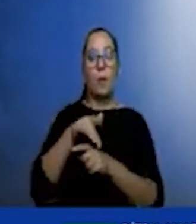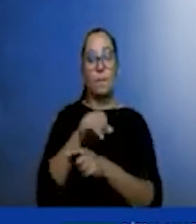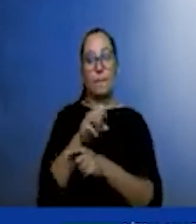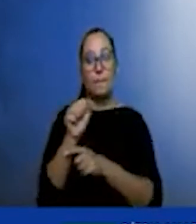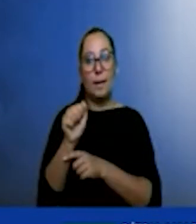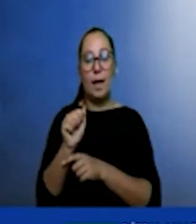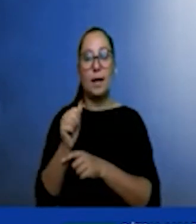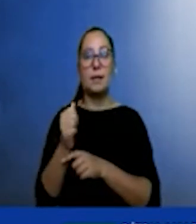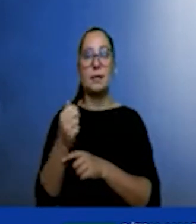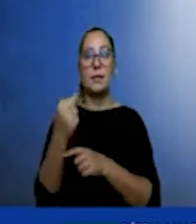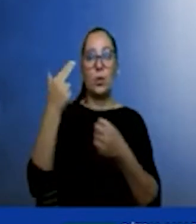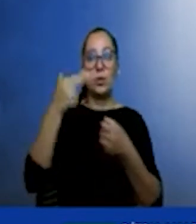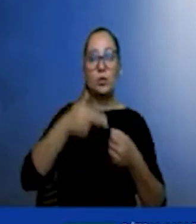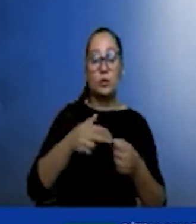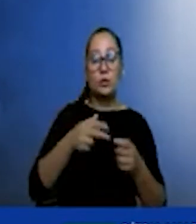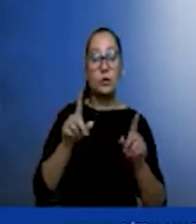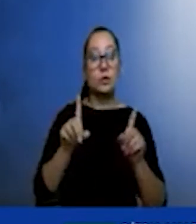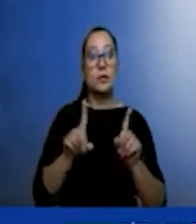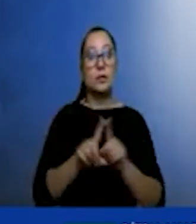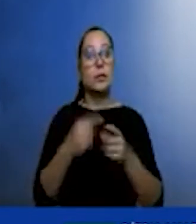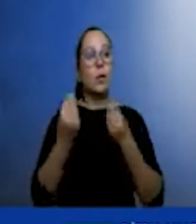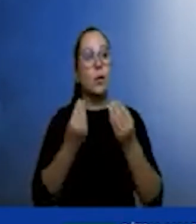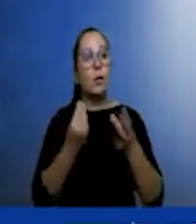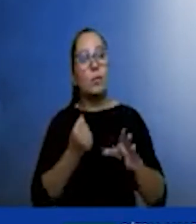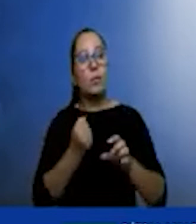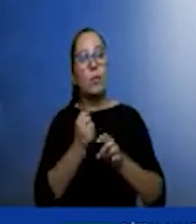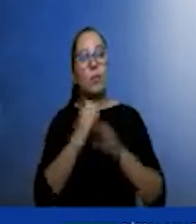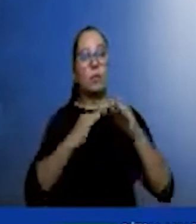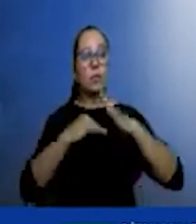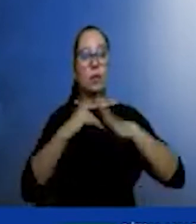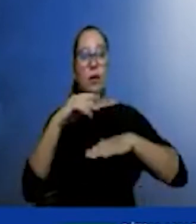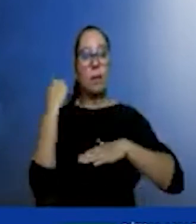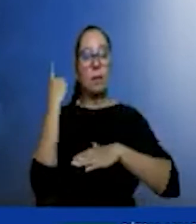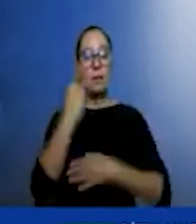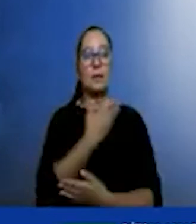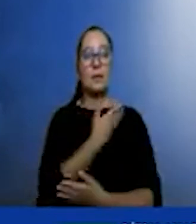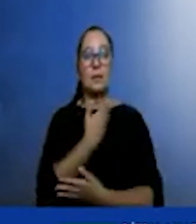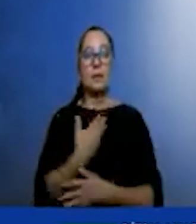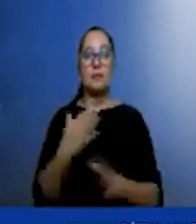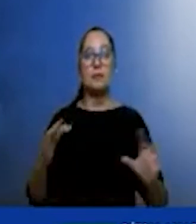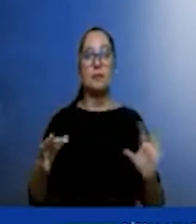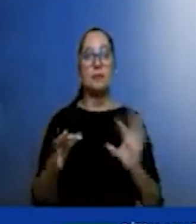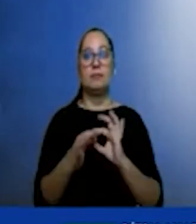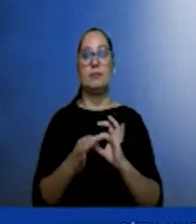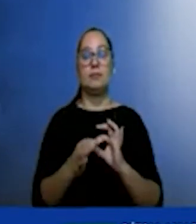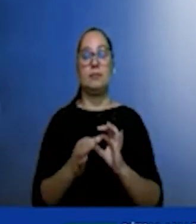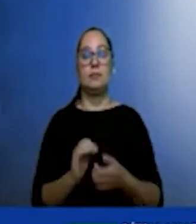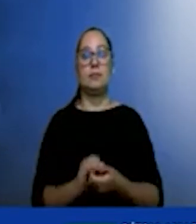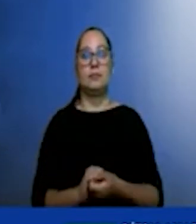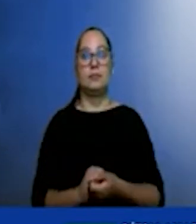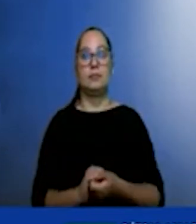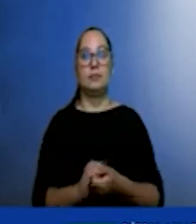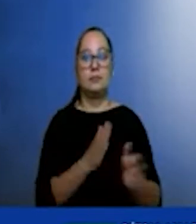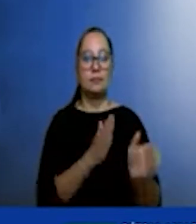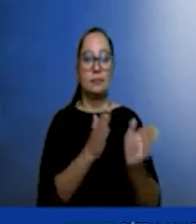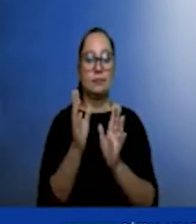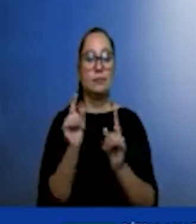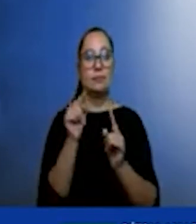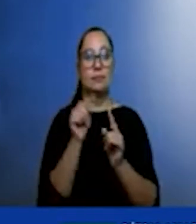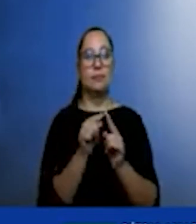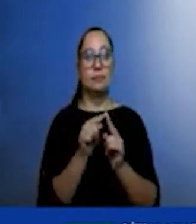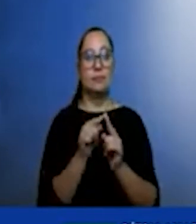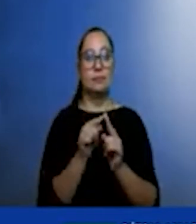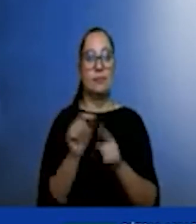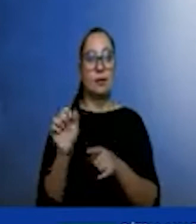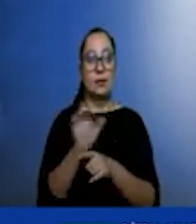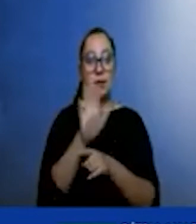biocombustíveis. E como eu construo essa política pública, né? Abraço essas políticas públicas nessa direção. É com gás natural? É